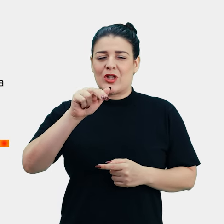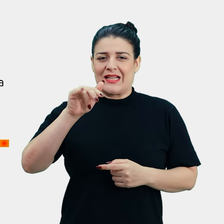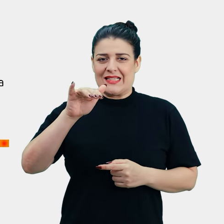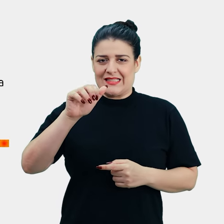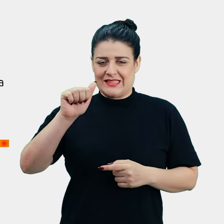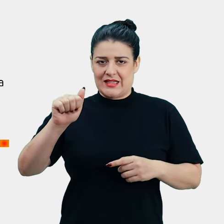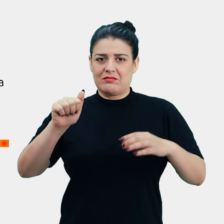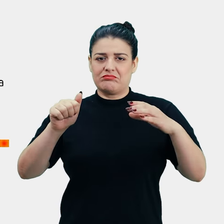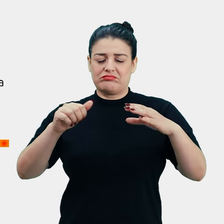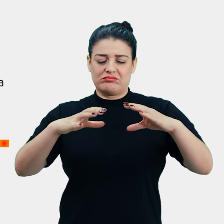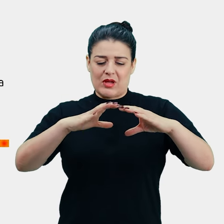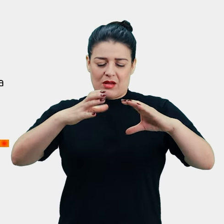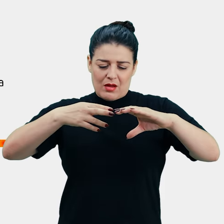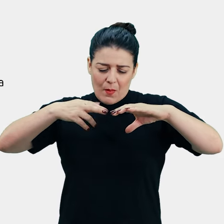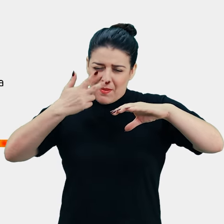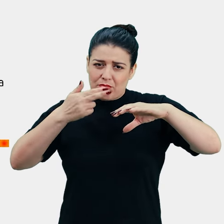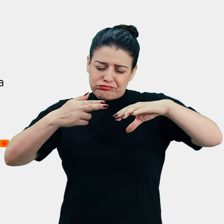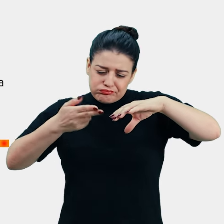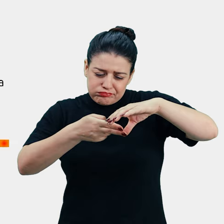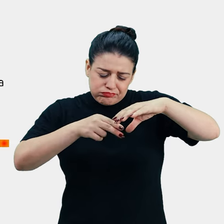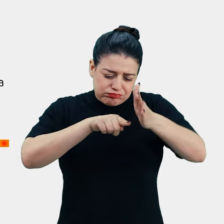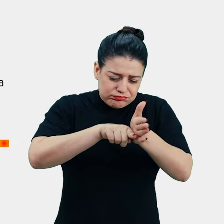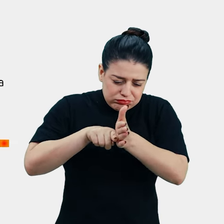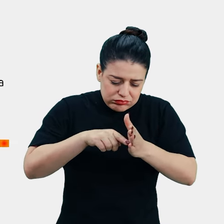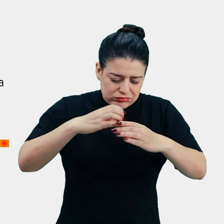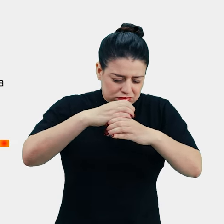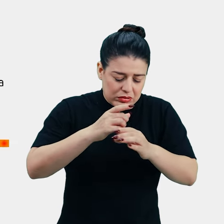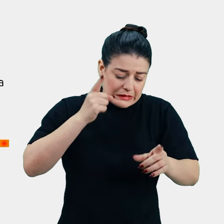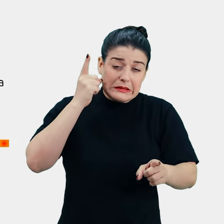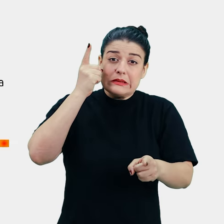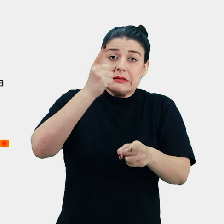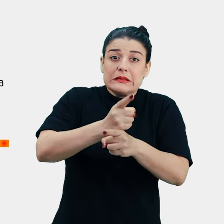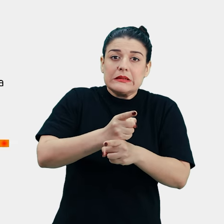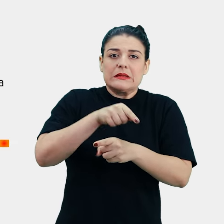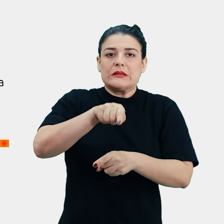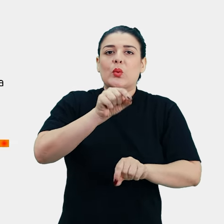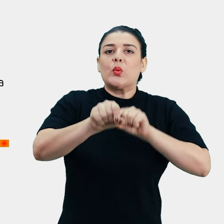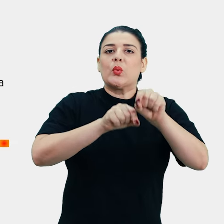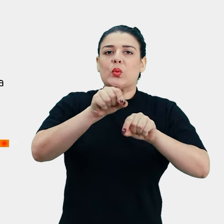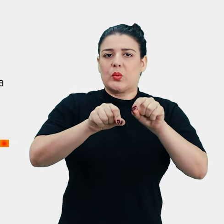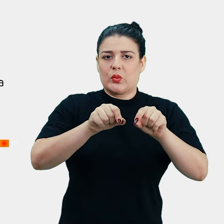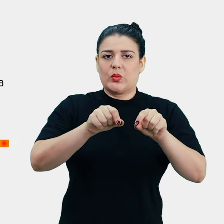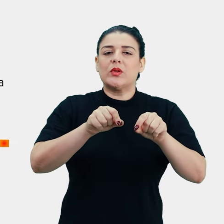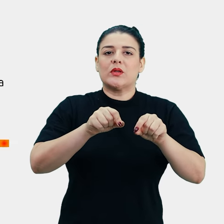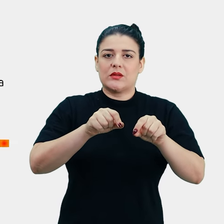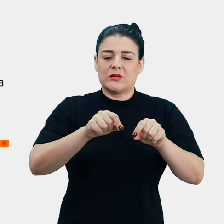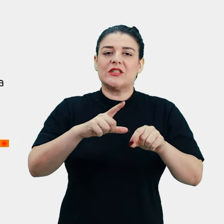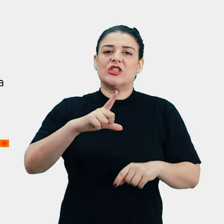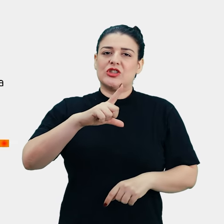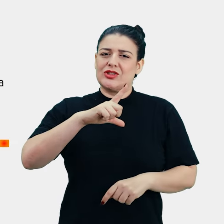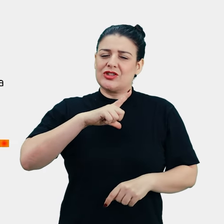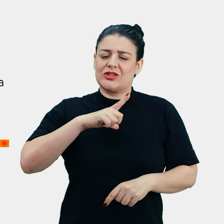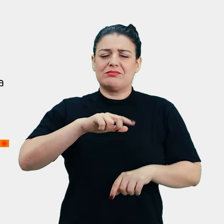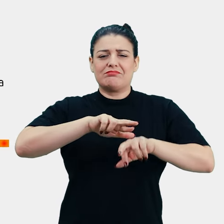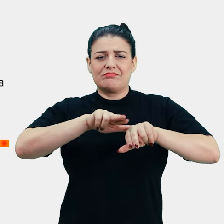nuclear. Essa ressonância magnética nuclear nos permite identificar essas substâncias, então, nós fazemos espectro de